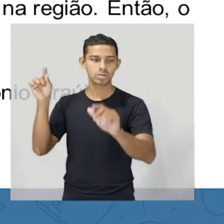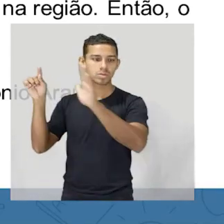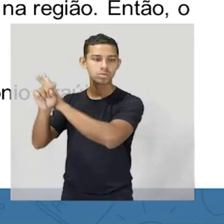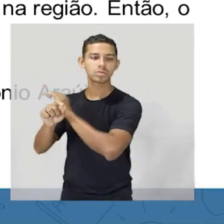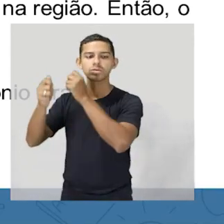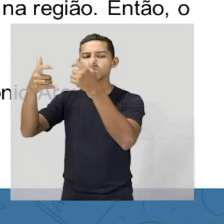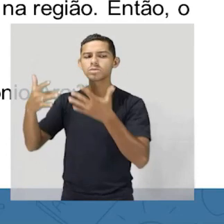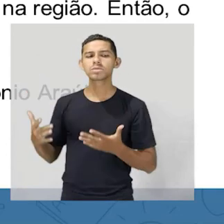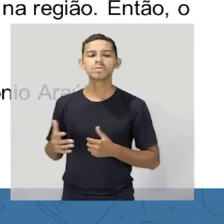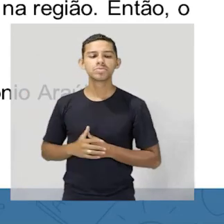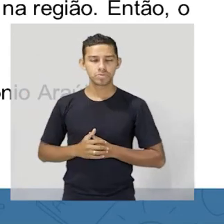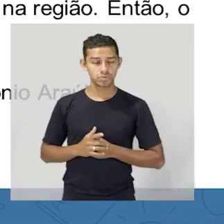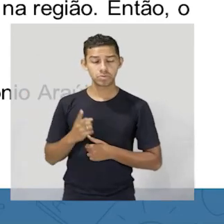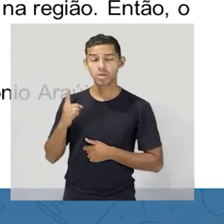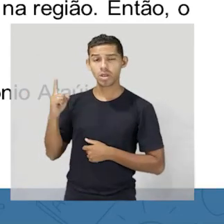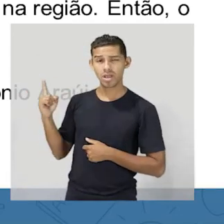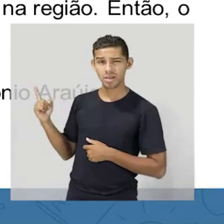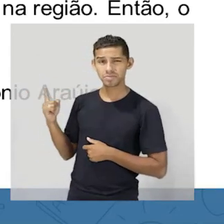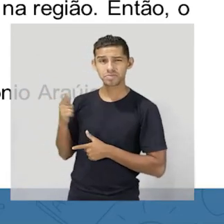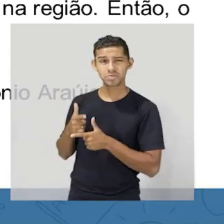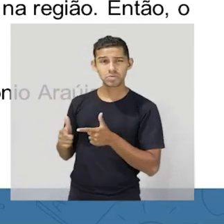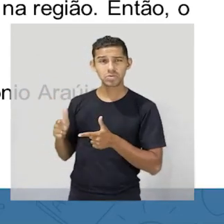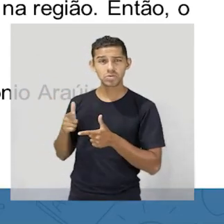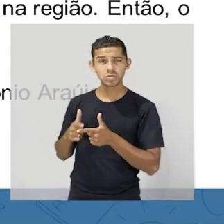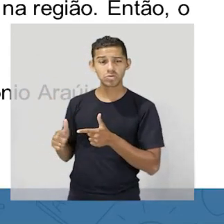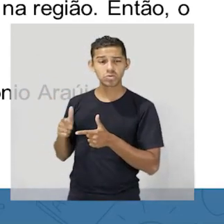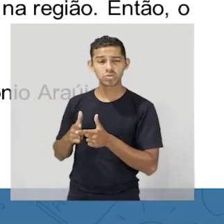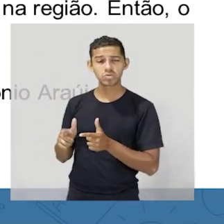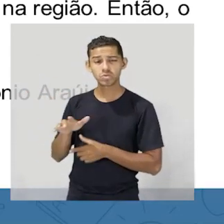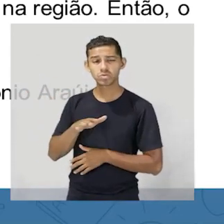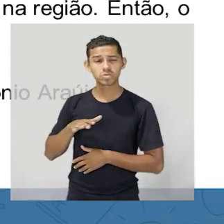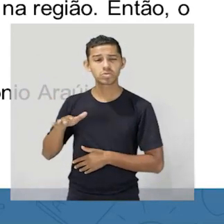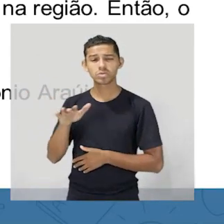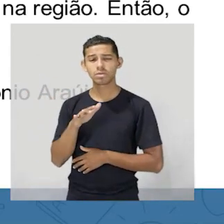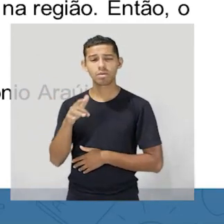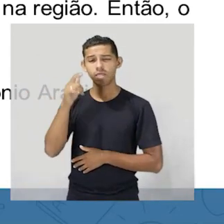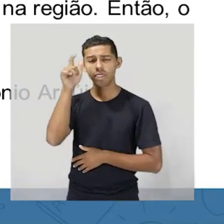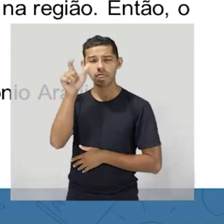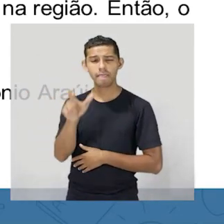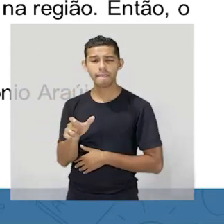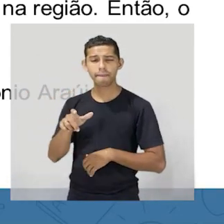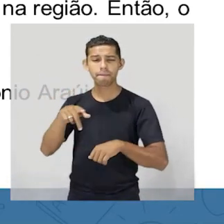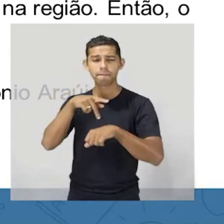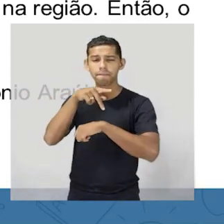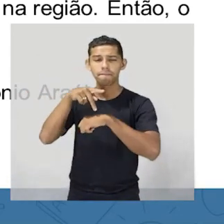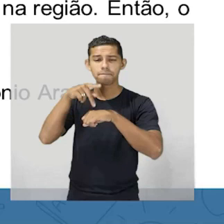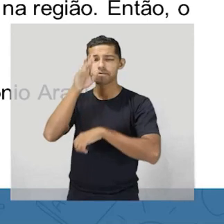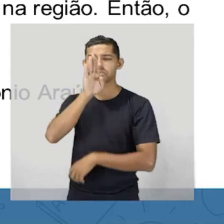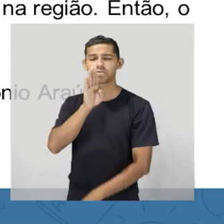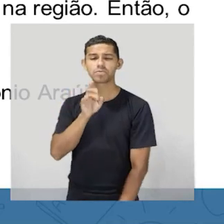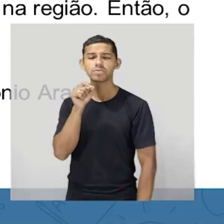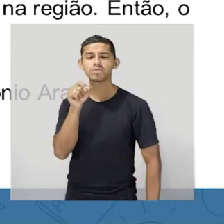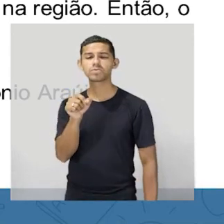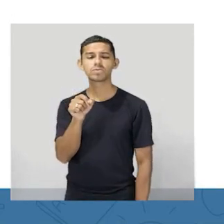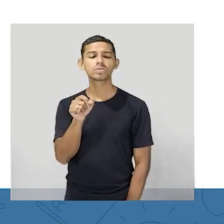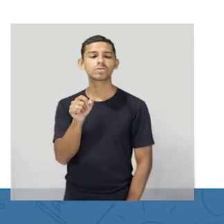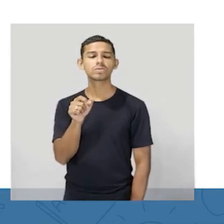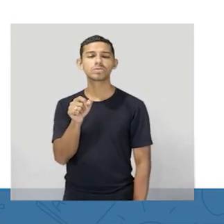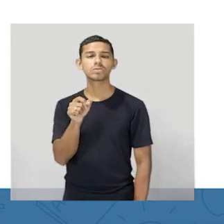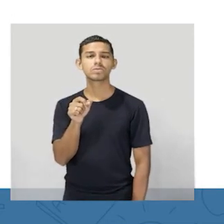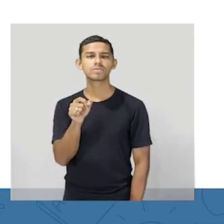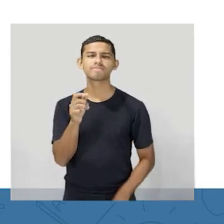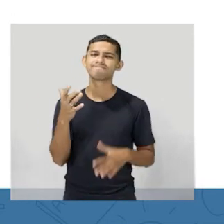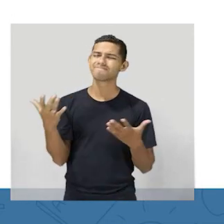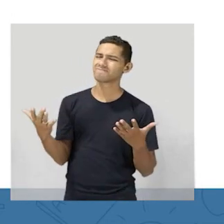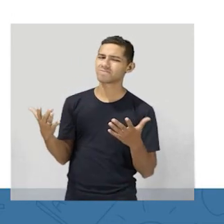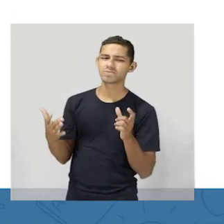diz o seguinte: um empecilho para a autodeterminação da nação em questão é o quê? Primeiramente, Marcos, o